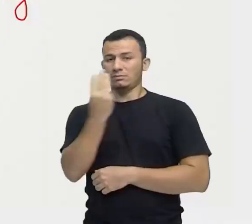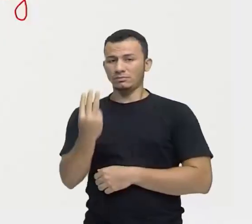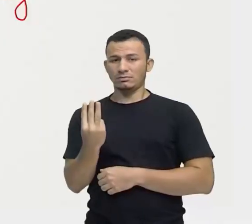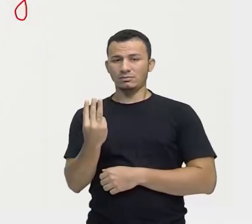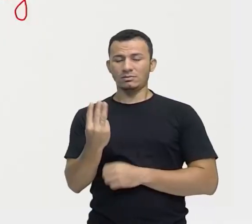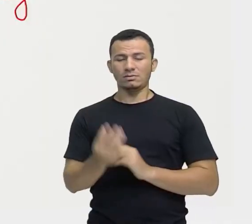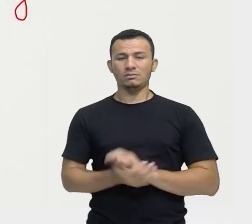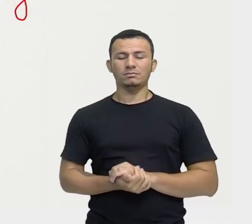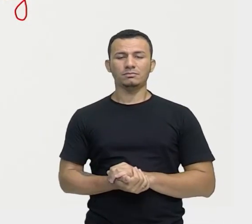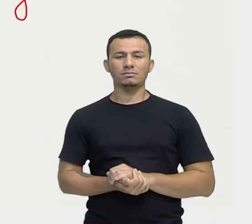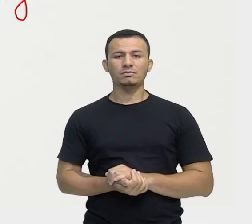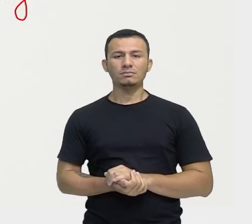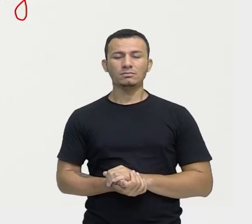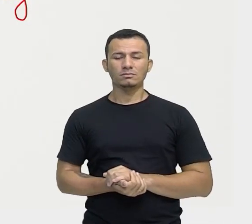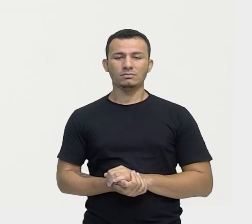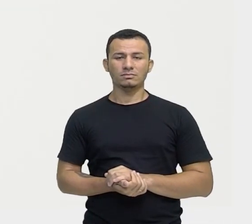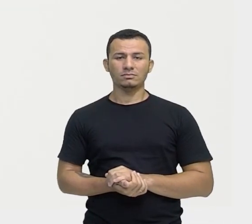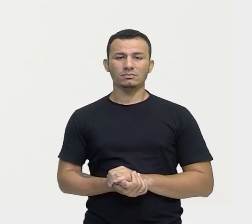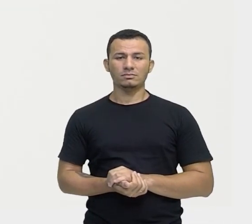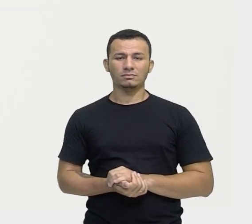3.